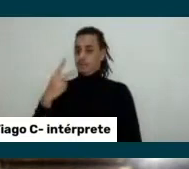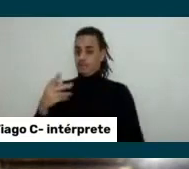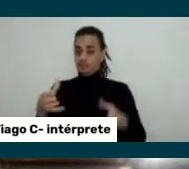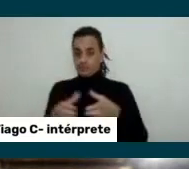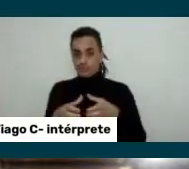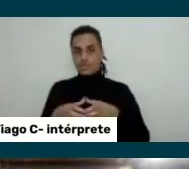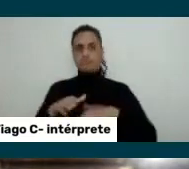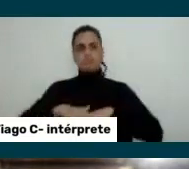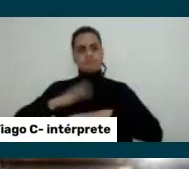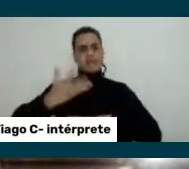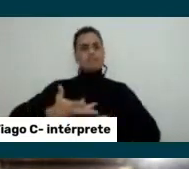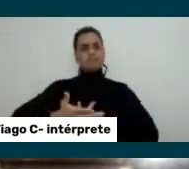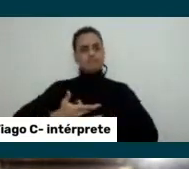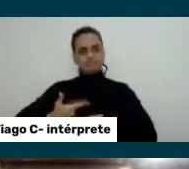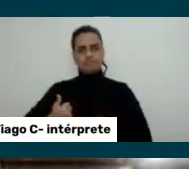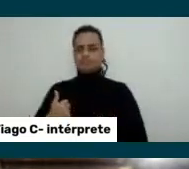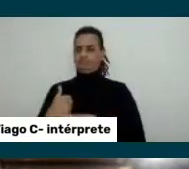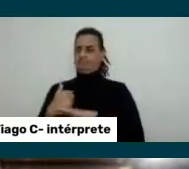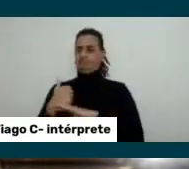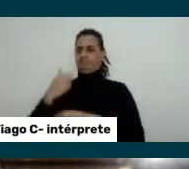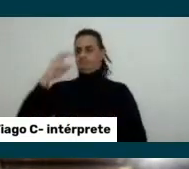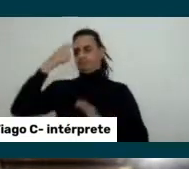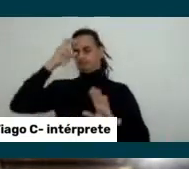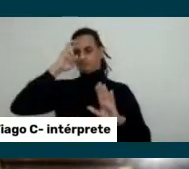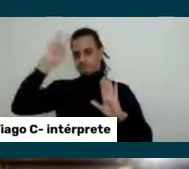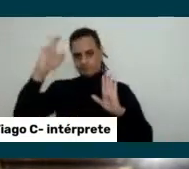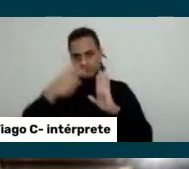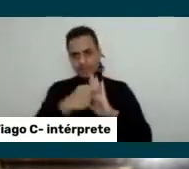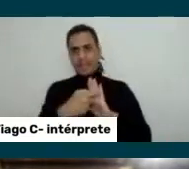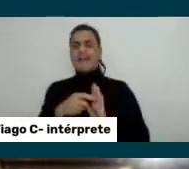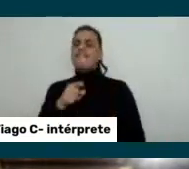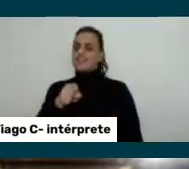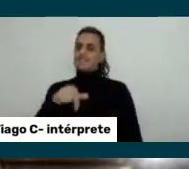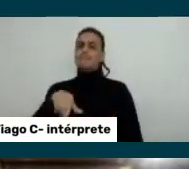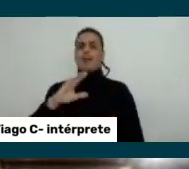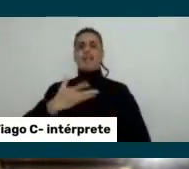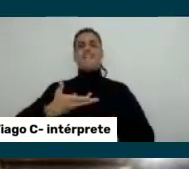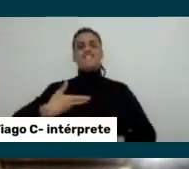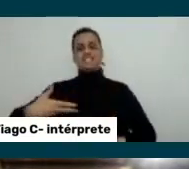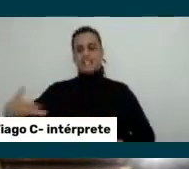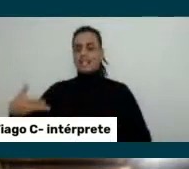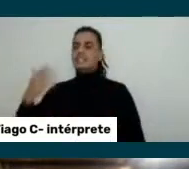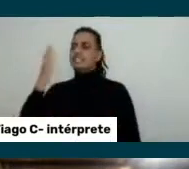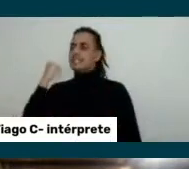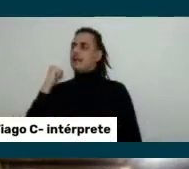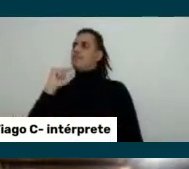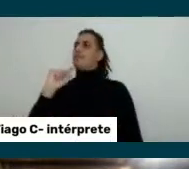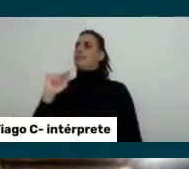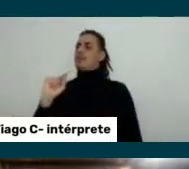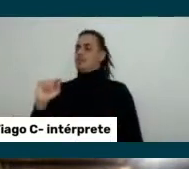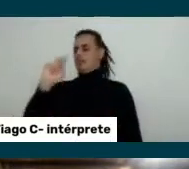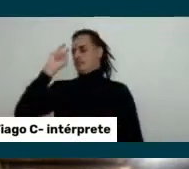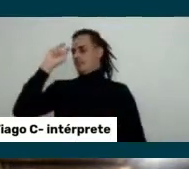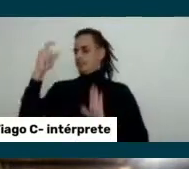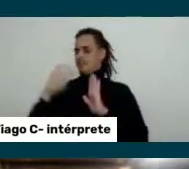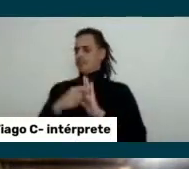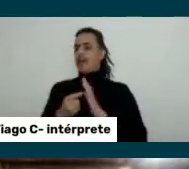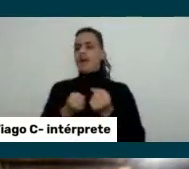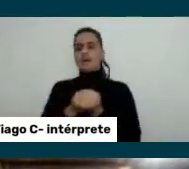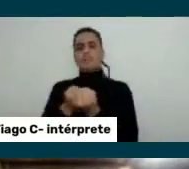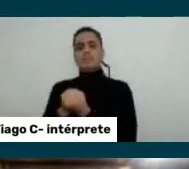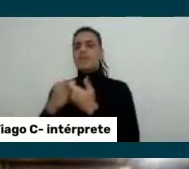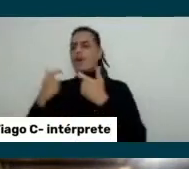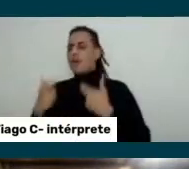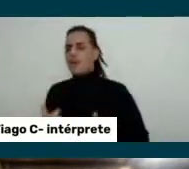vai adquirindo com IA, vocês vão ficar cada vez mais eficientes em identificar onde IA pode apoiá-los e onde generativa AI